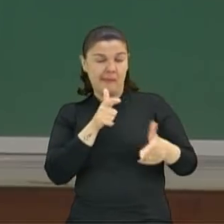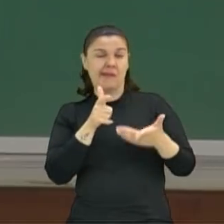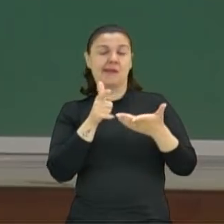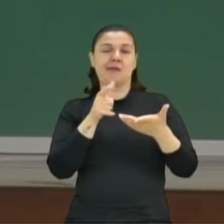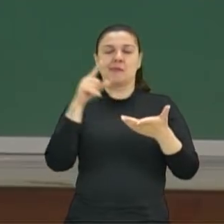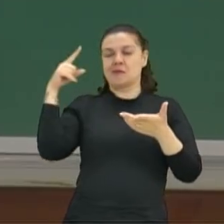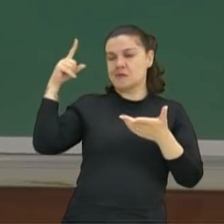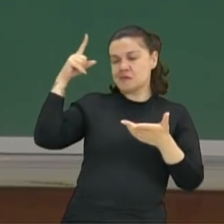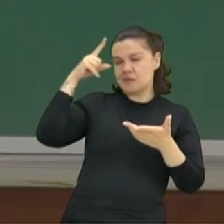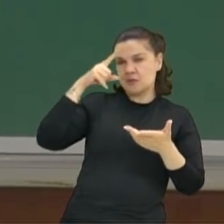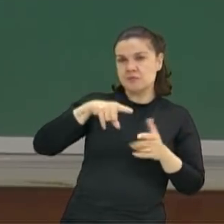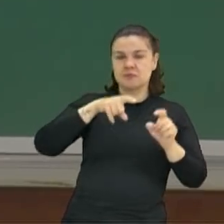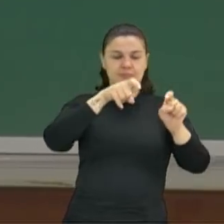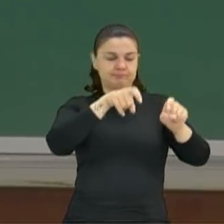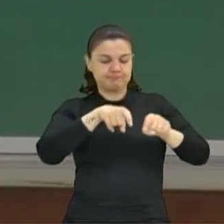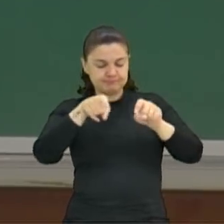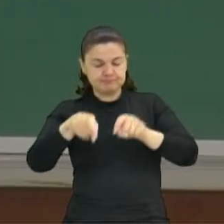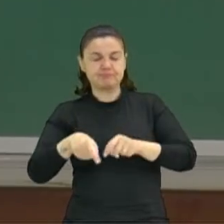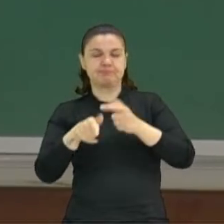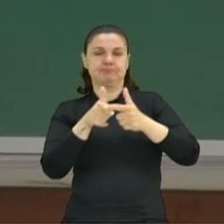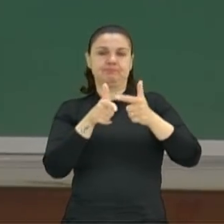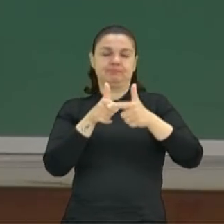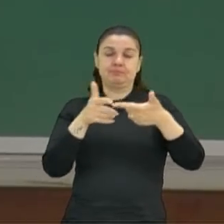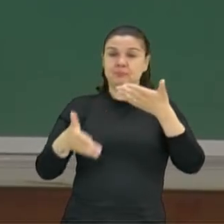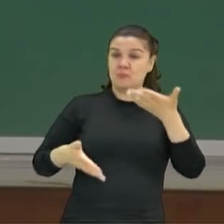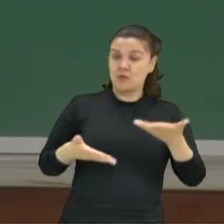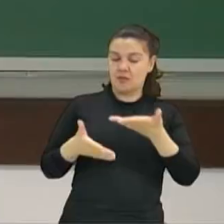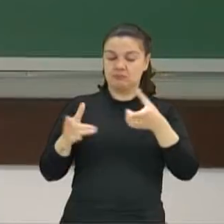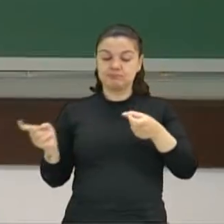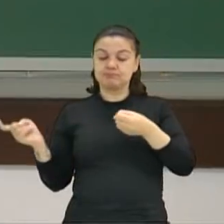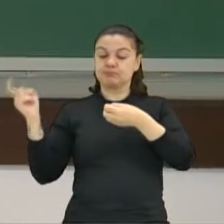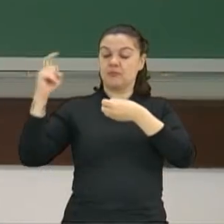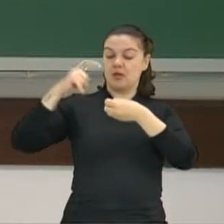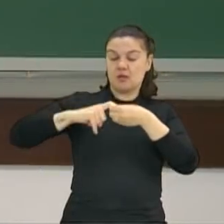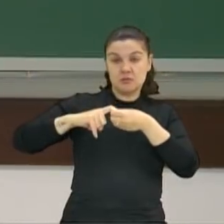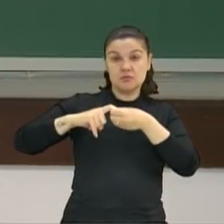agrícolas, se associando. Ou seja, eles